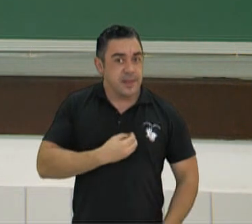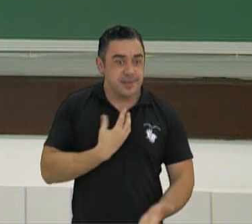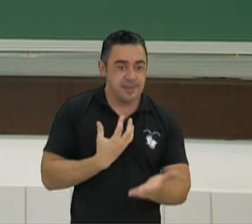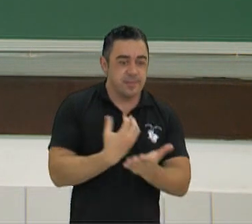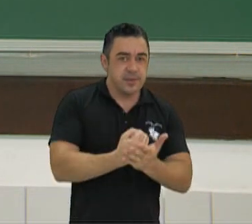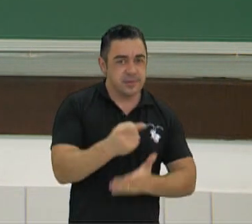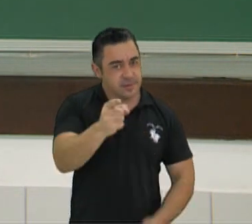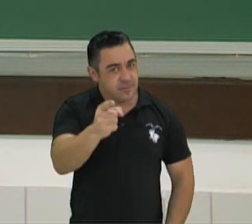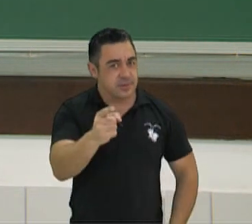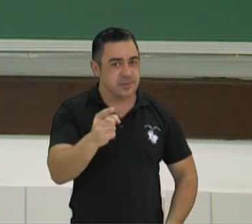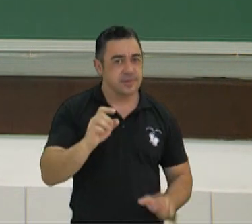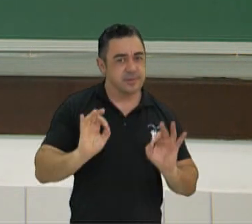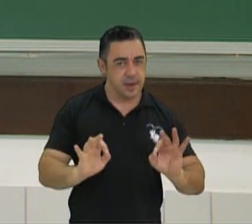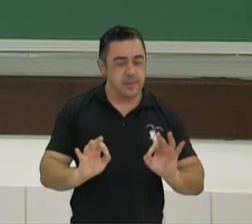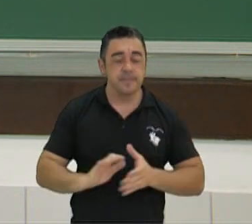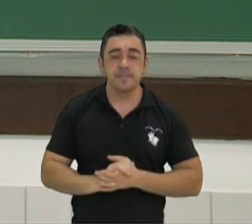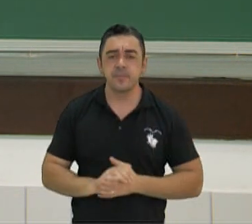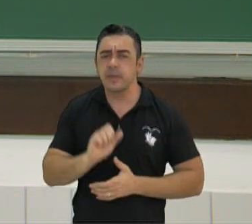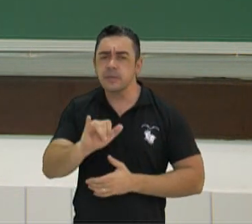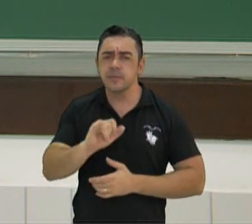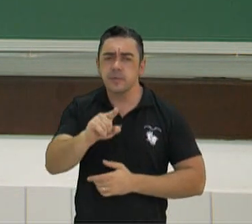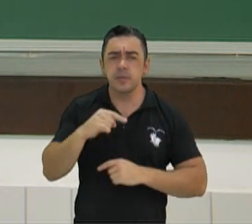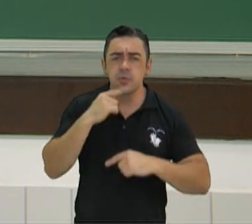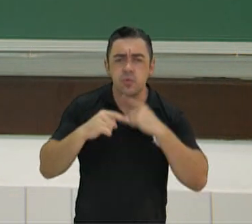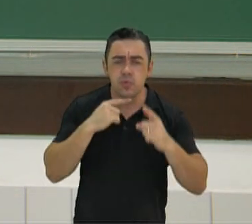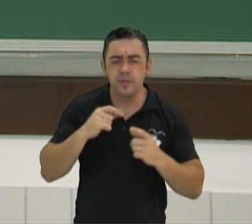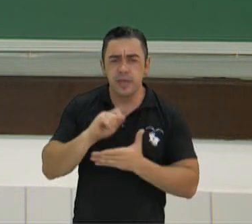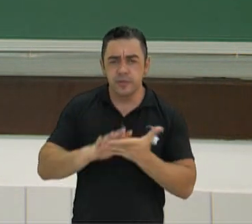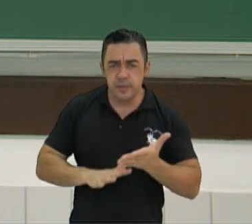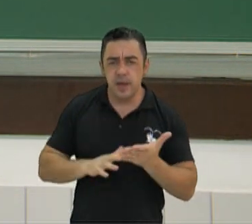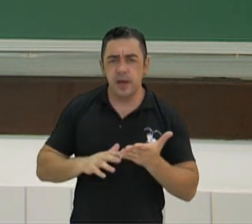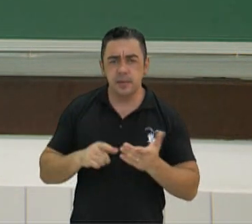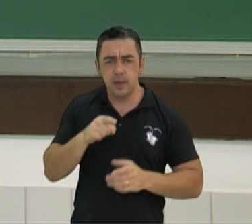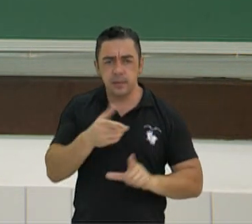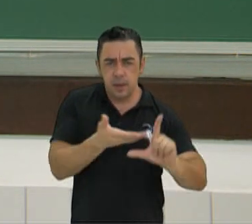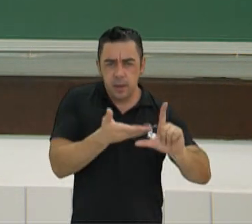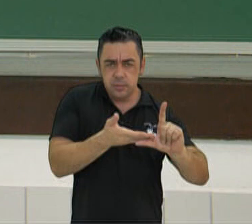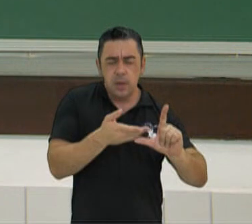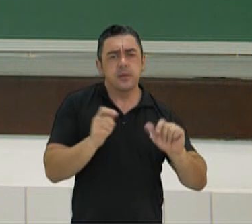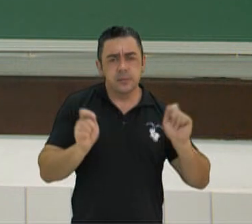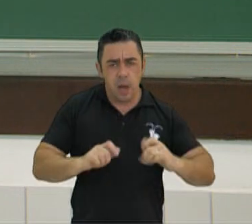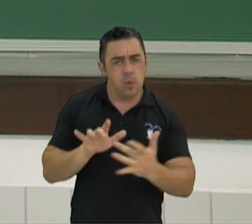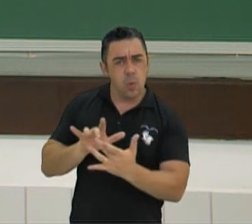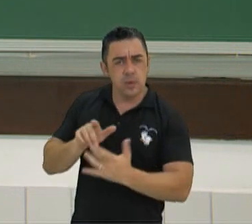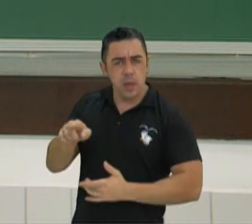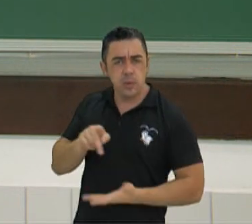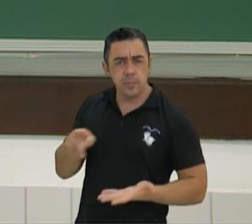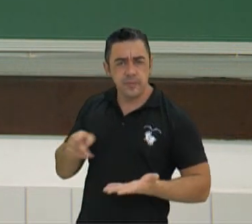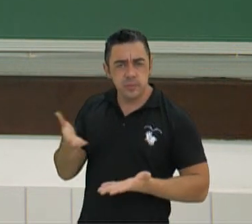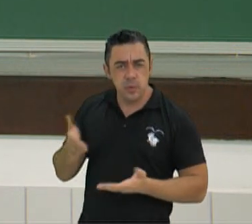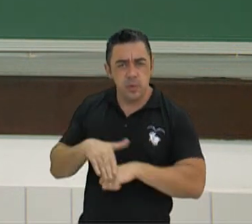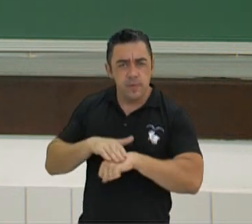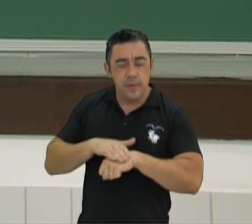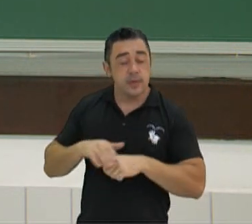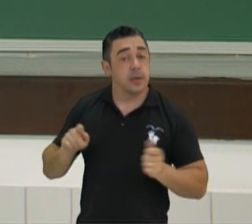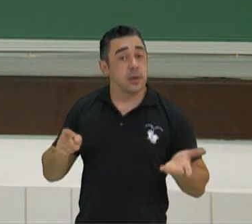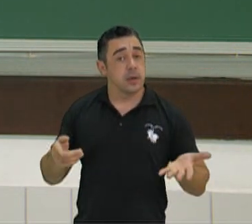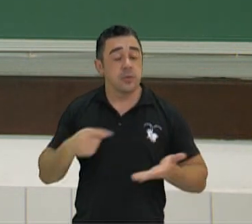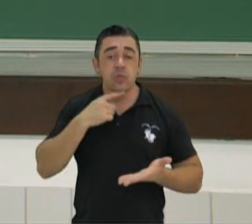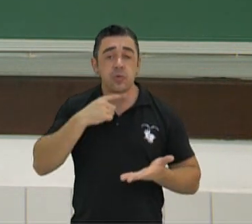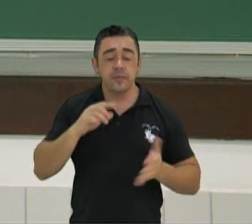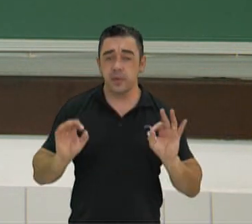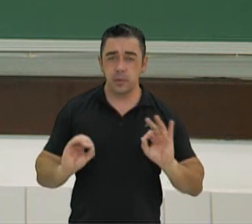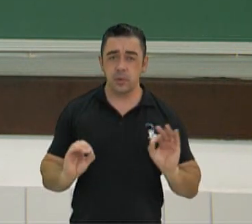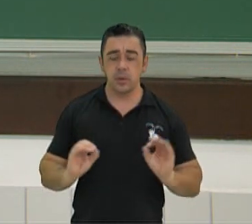seja registrada. Se você tiver dúvida dos exercícios no Class, entre em contato com o seu professor para que essas dúvidas